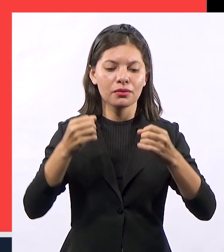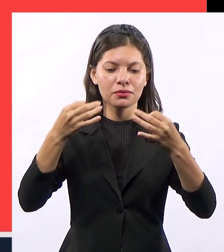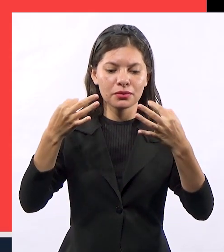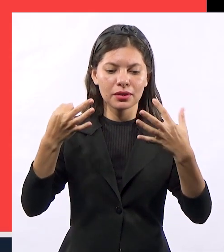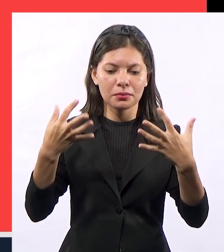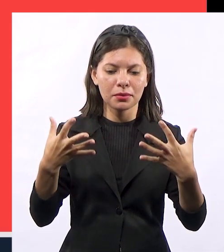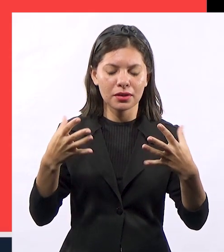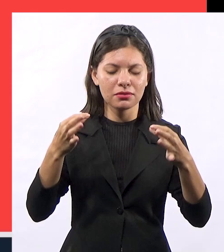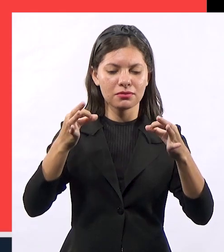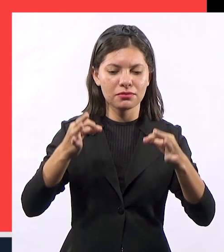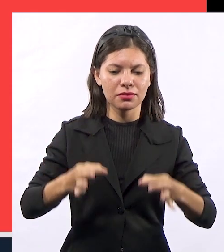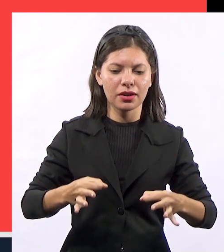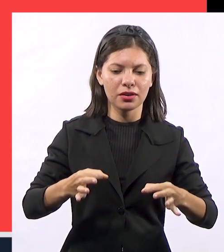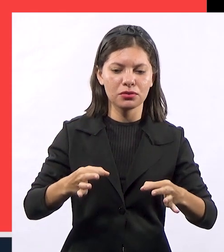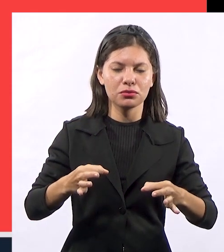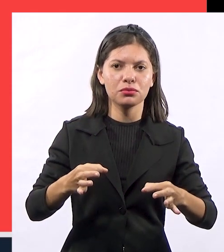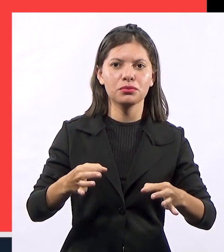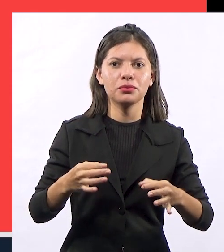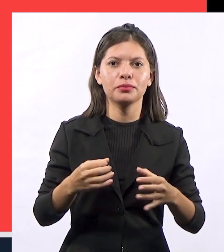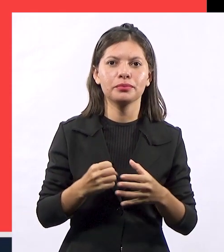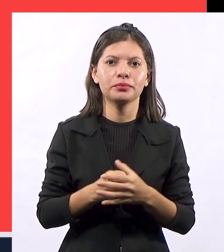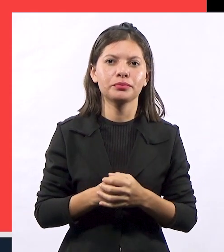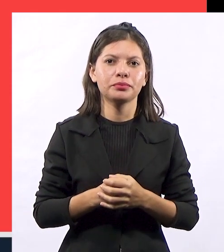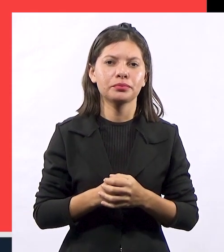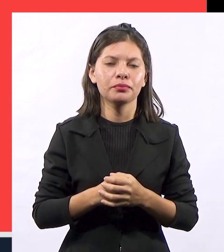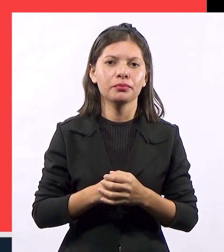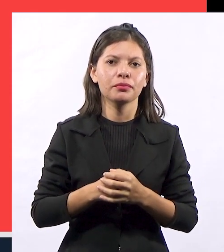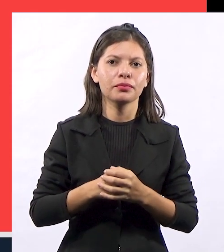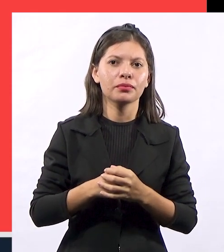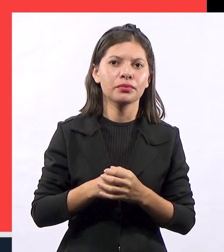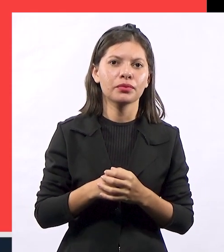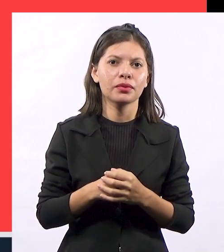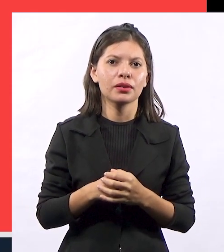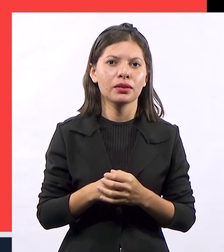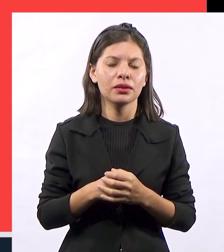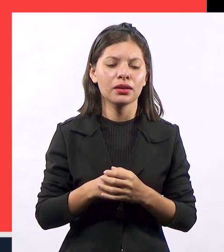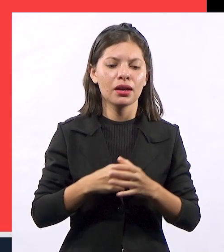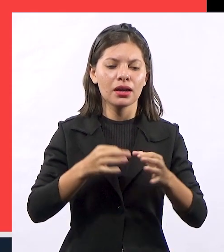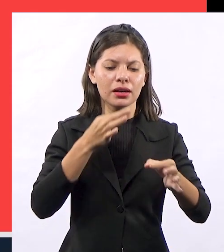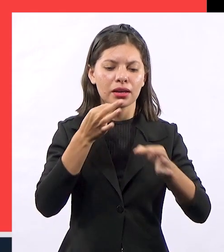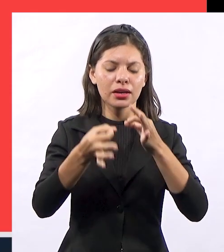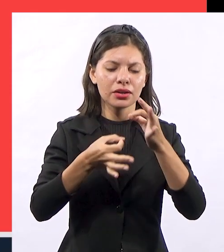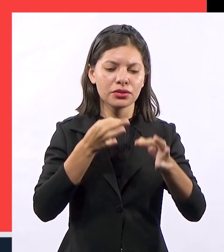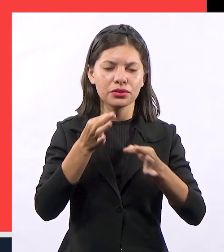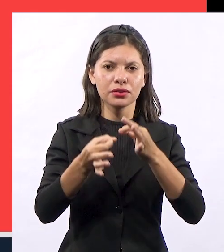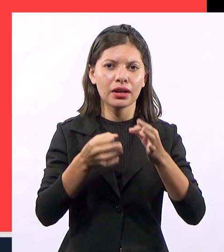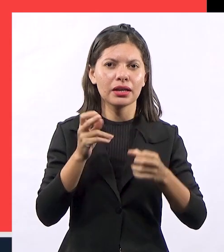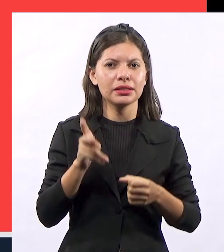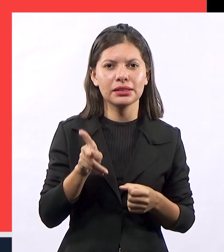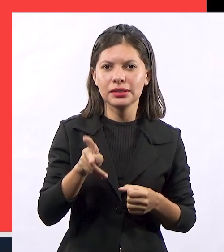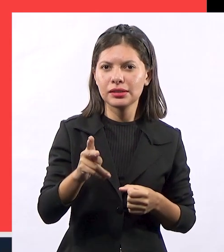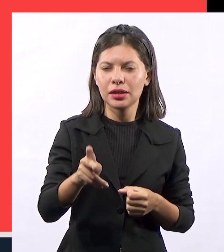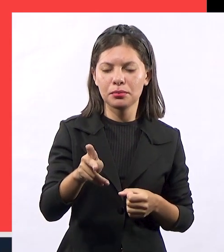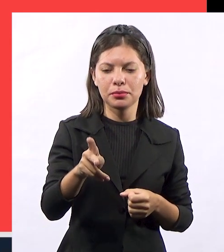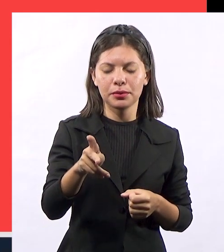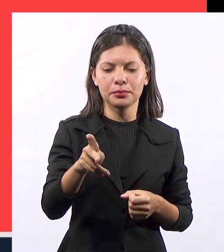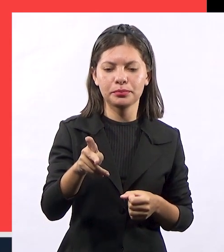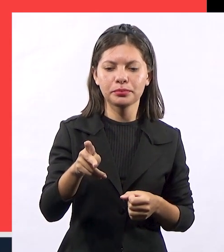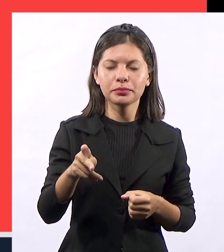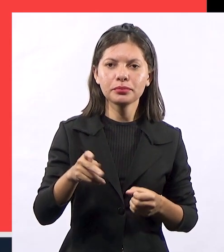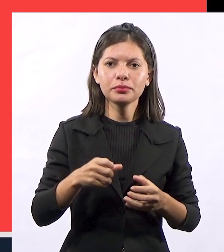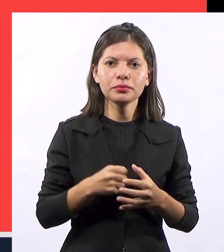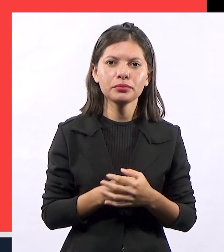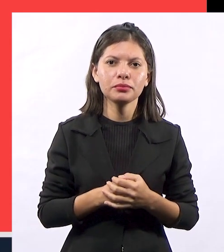é sem fundo, no sentido de que nunca vai se completar, mantendo-se questionável de tal sorte que